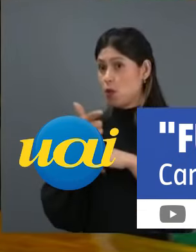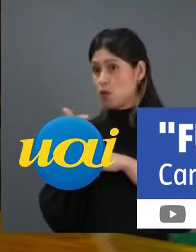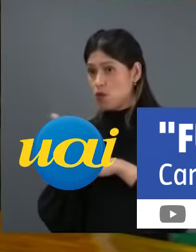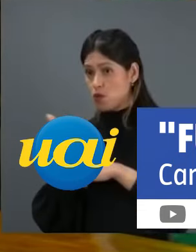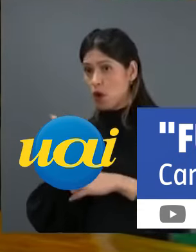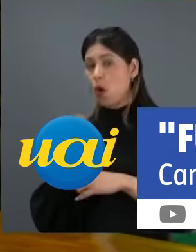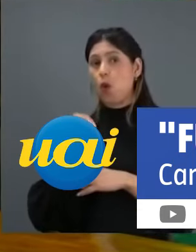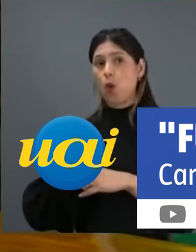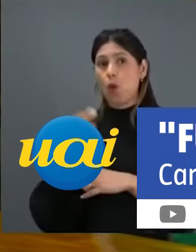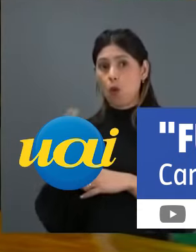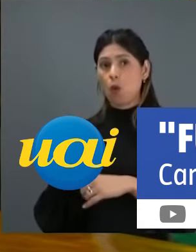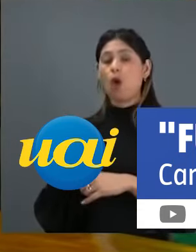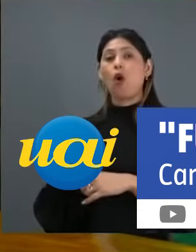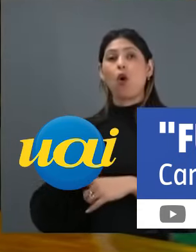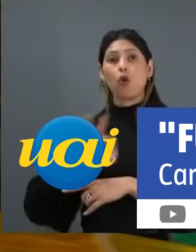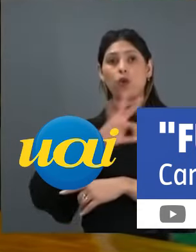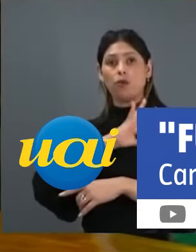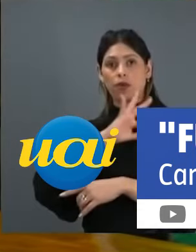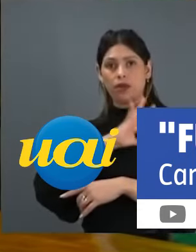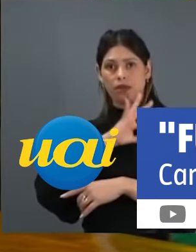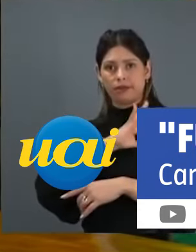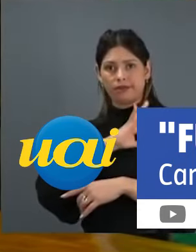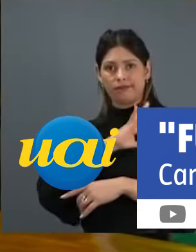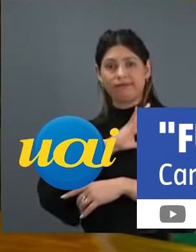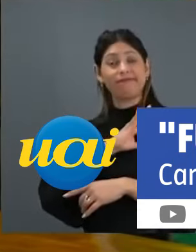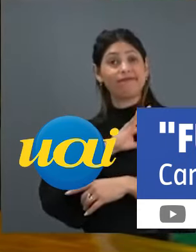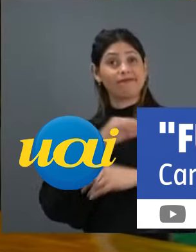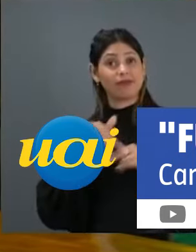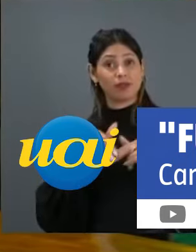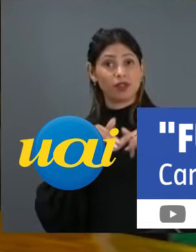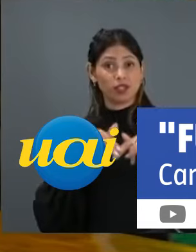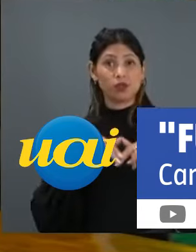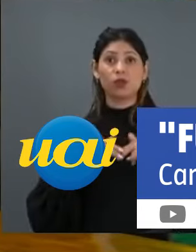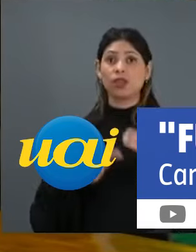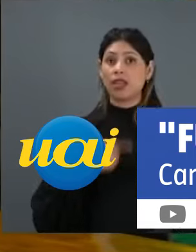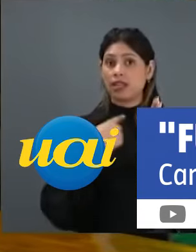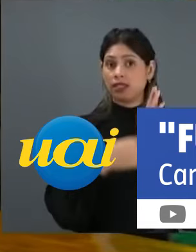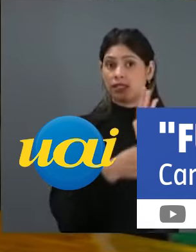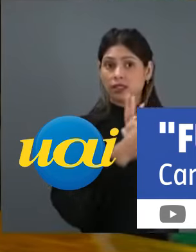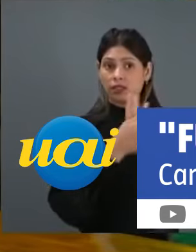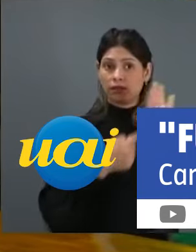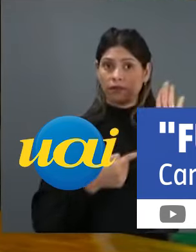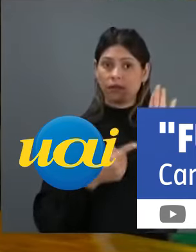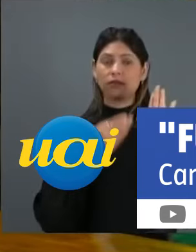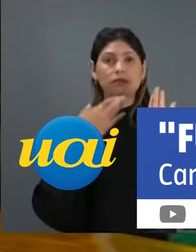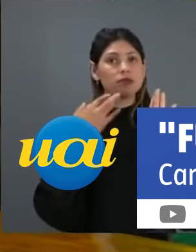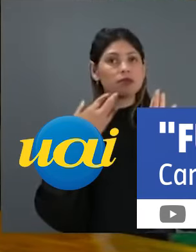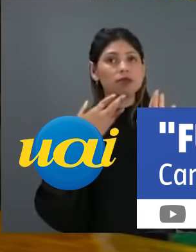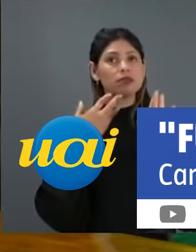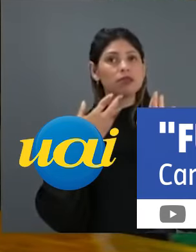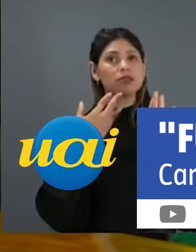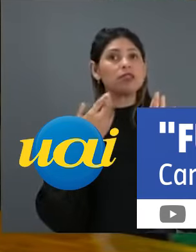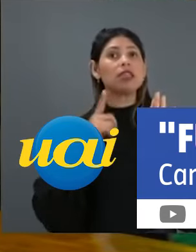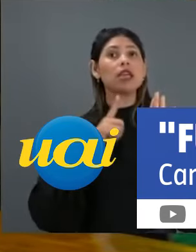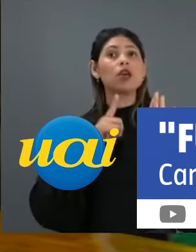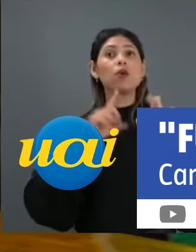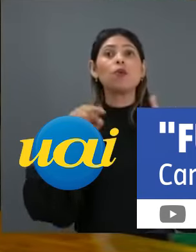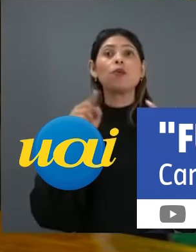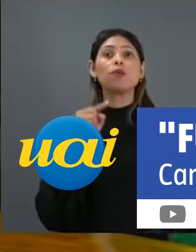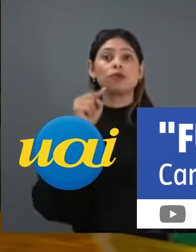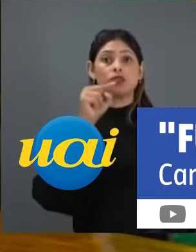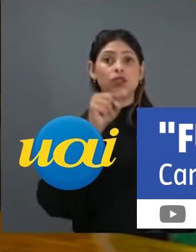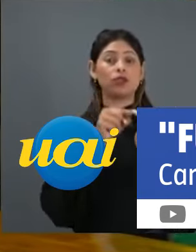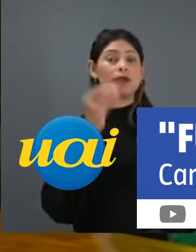de militares. Esses vetos, eles foram feitos claramente com o sentido de se